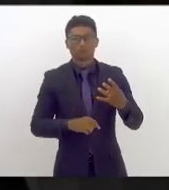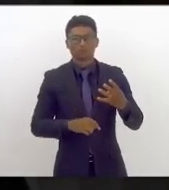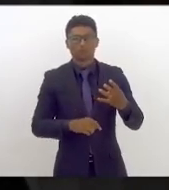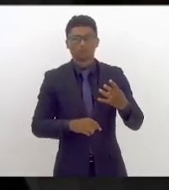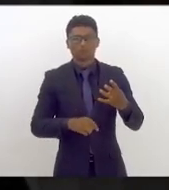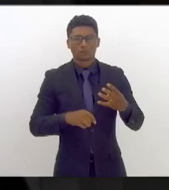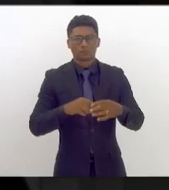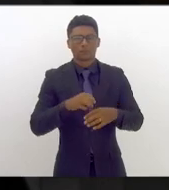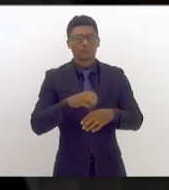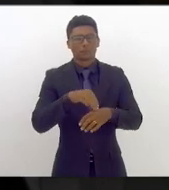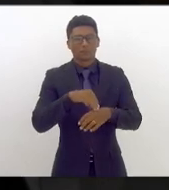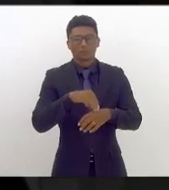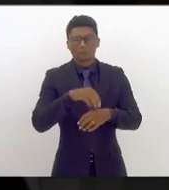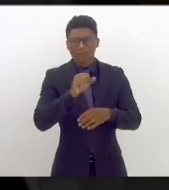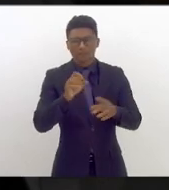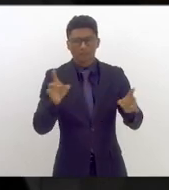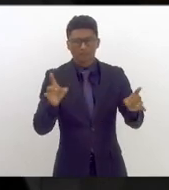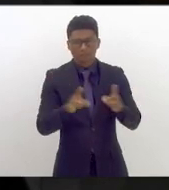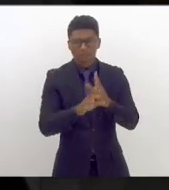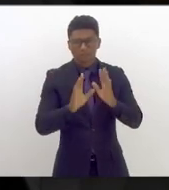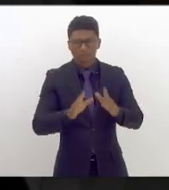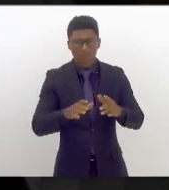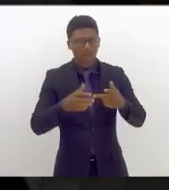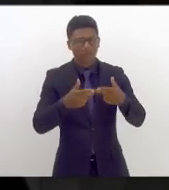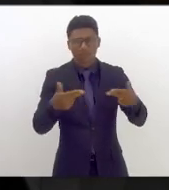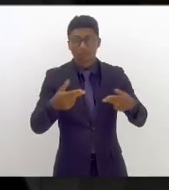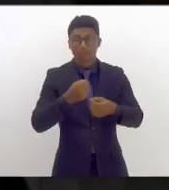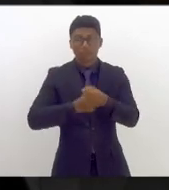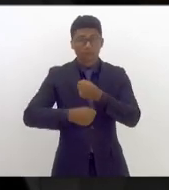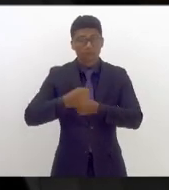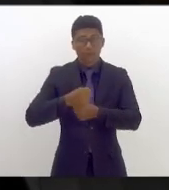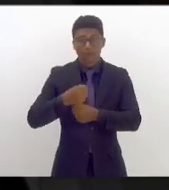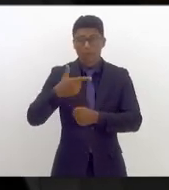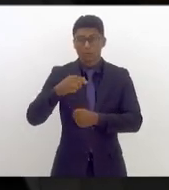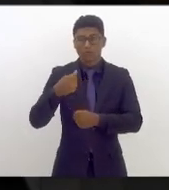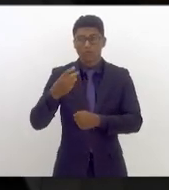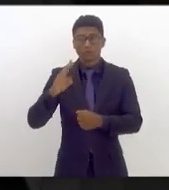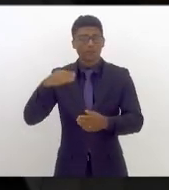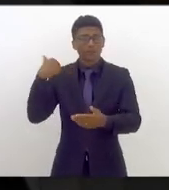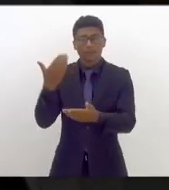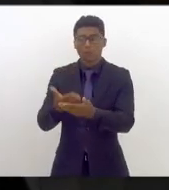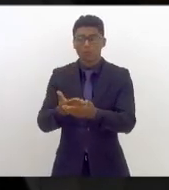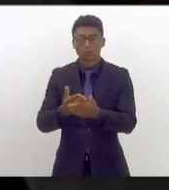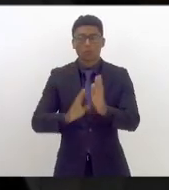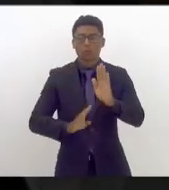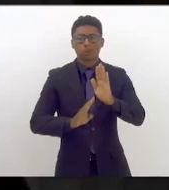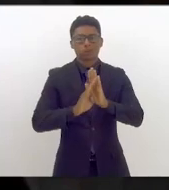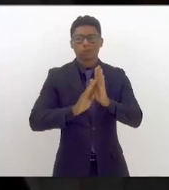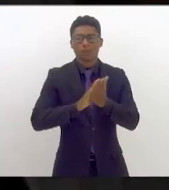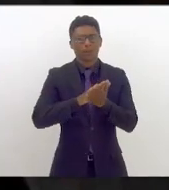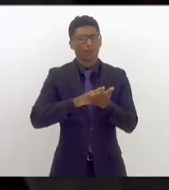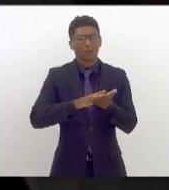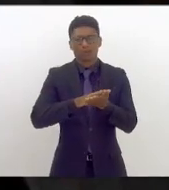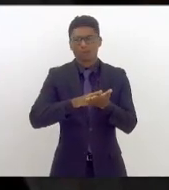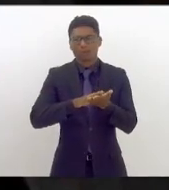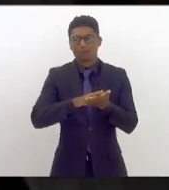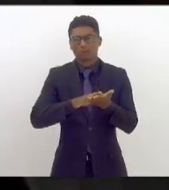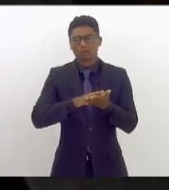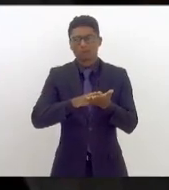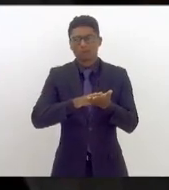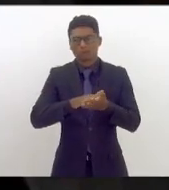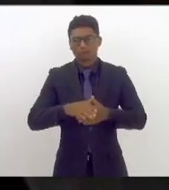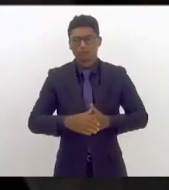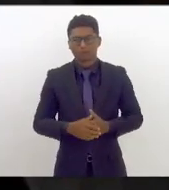de recém-mestre, de recém-doutor. Desde 2013, não sofrem um reajuste. Salvo engano, Marta, eu não estou